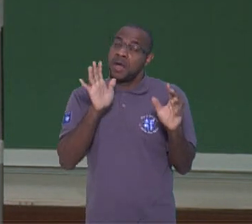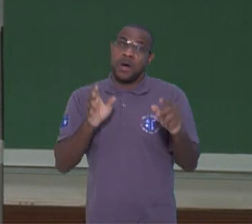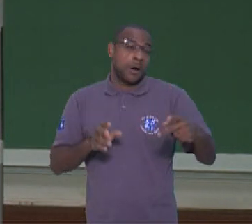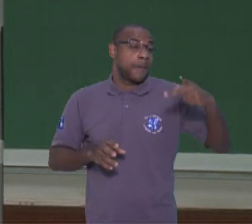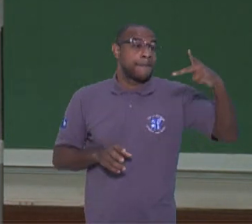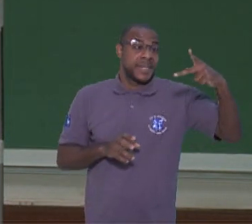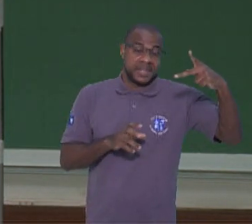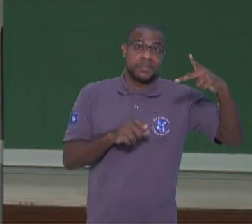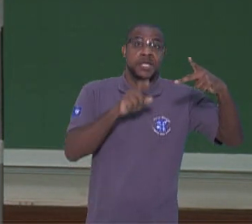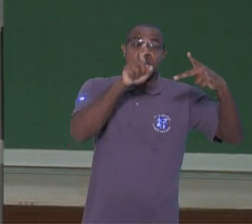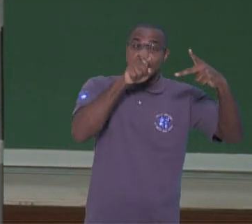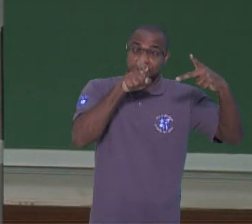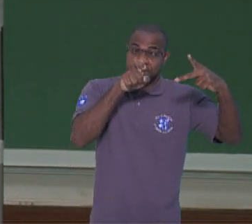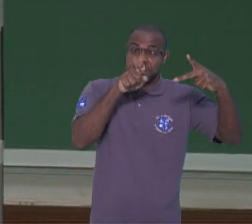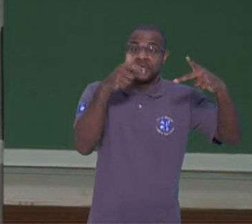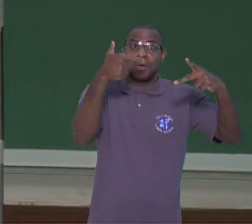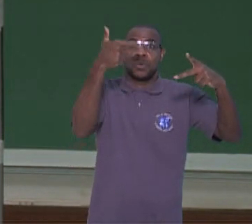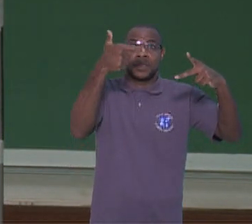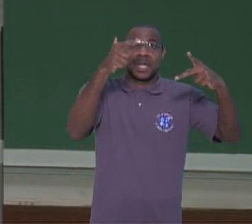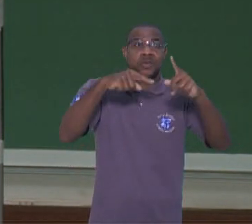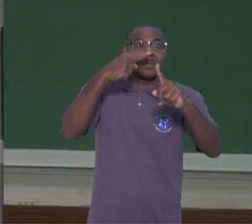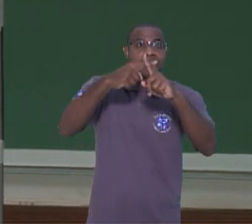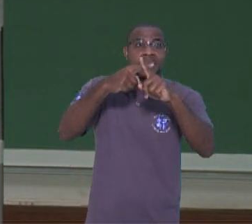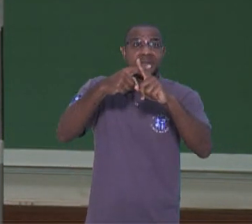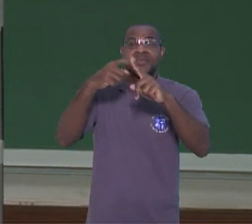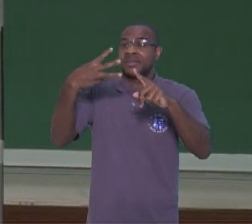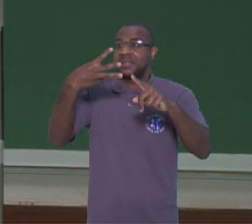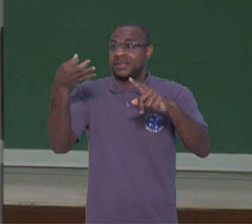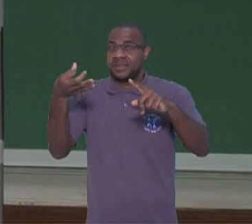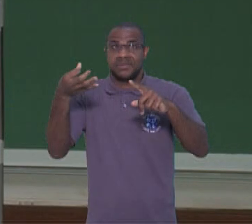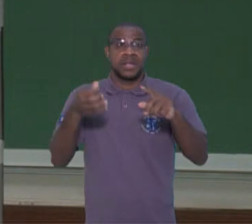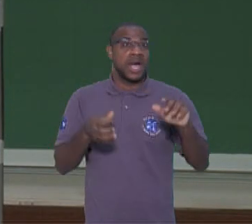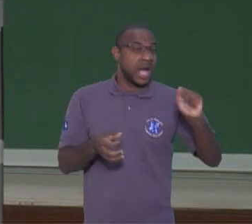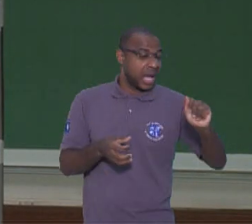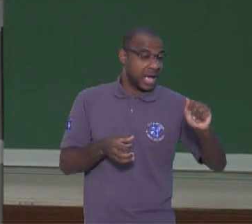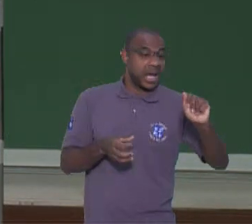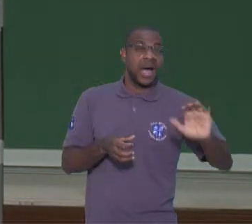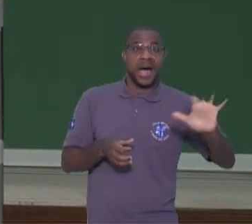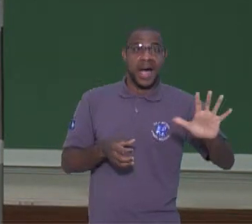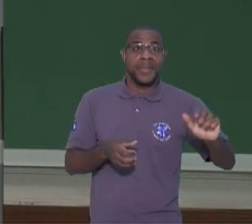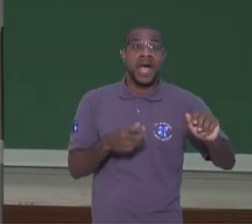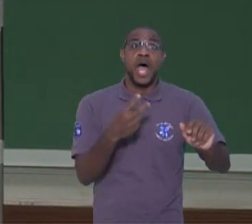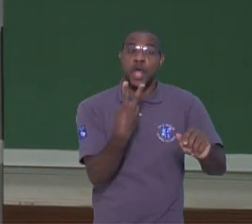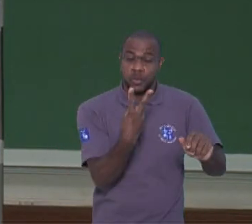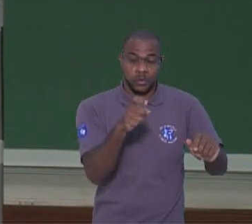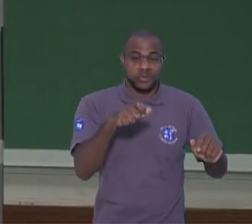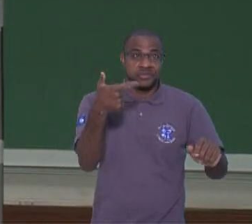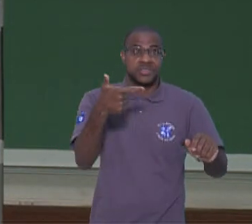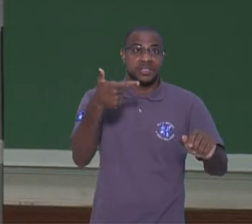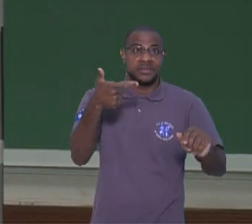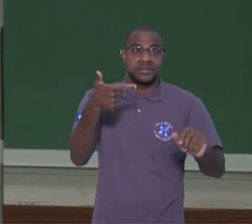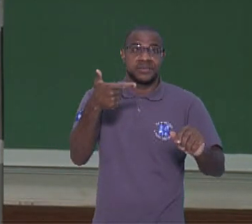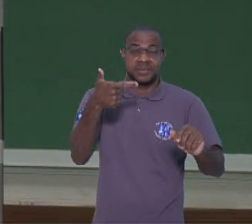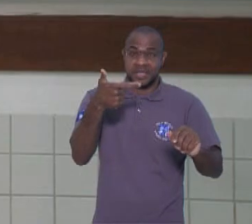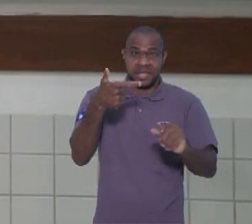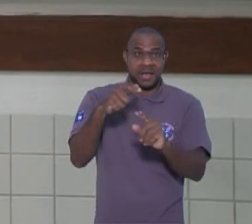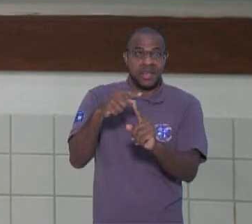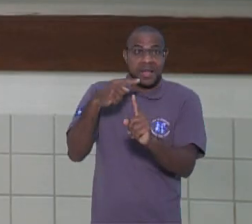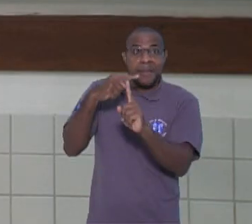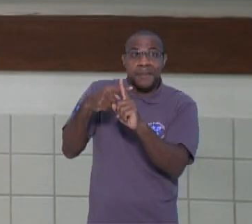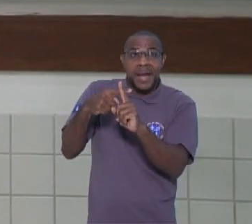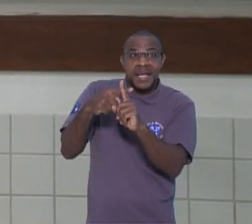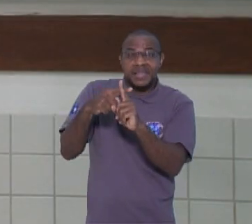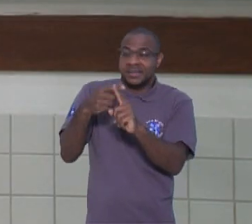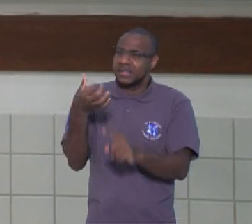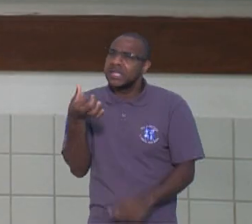ao quadrado mais 36. Está aqui. E a área é 2x ao quadrado mais 6.